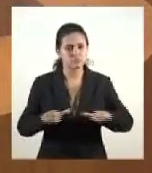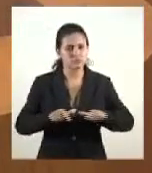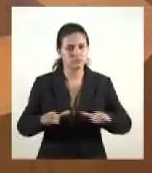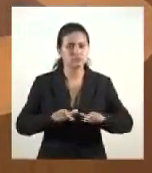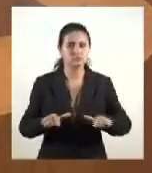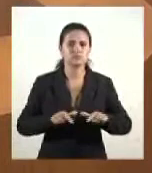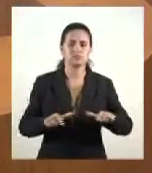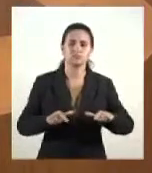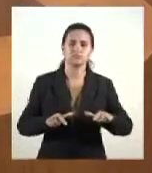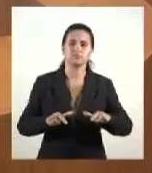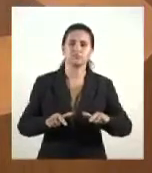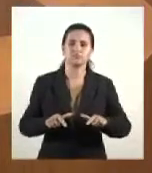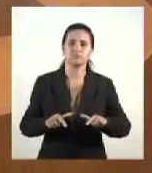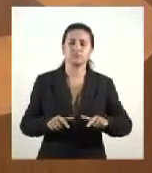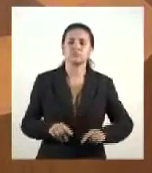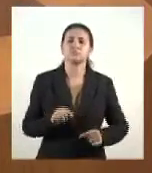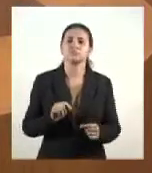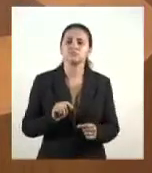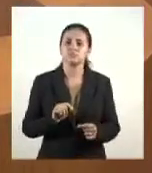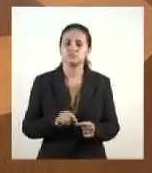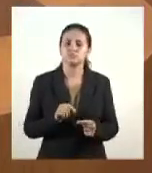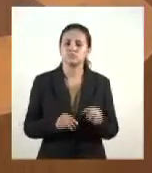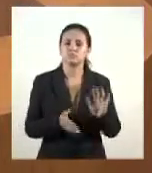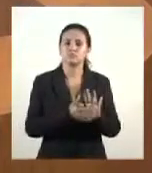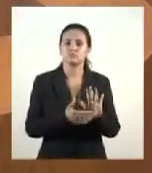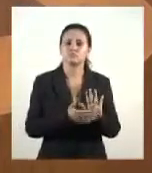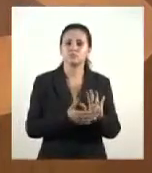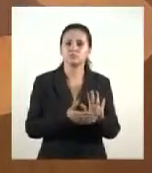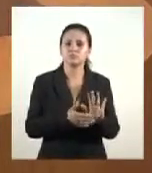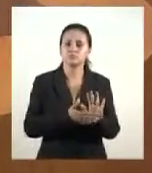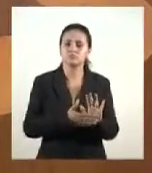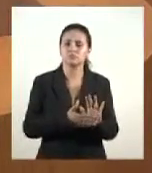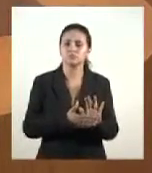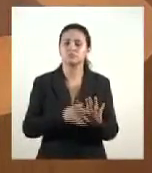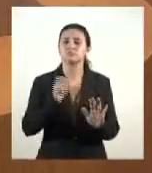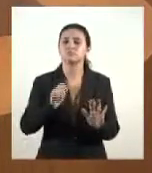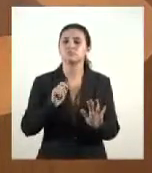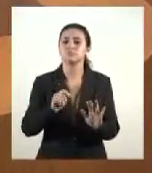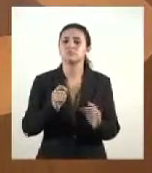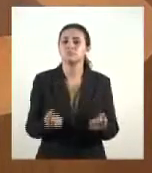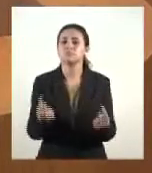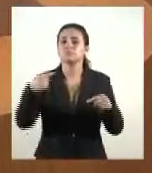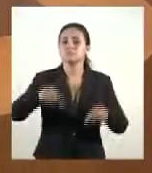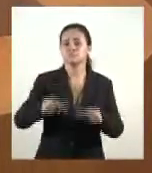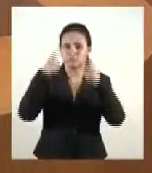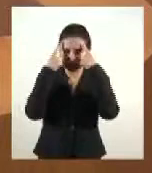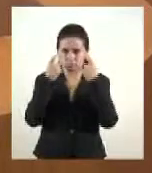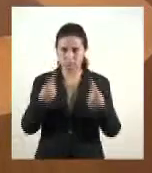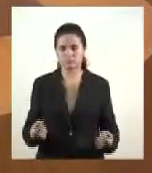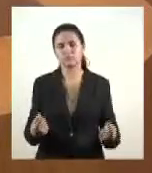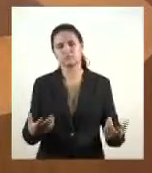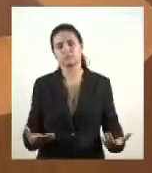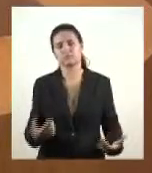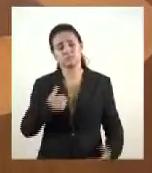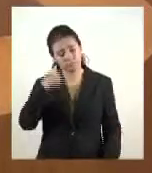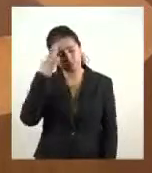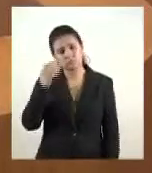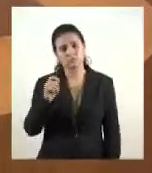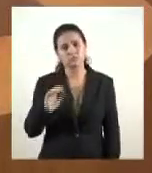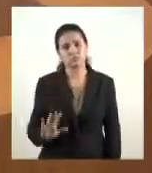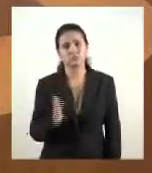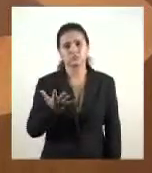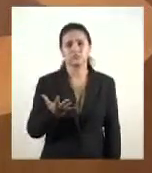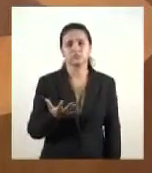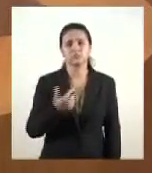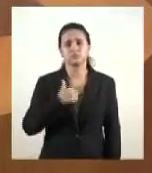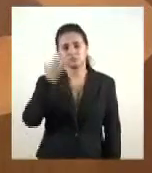sentido de construir proposições que venham enfrentar, na verdade, a situação de criminalidade. E eu tenho certeza que isso vai acontecer. Eu